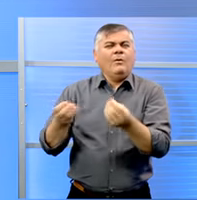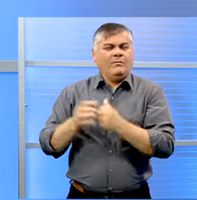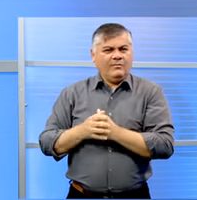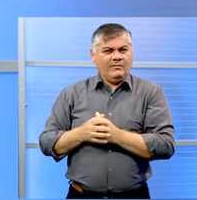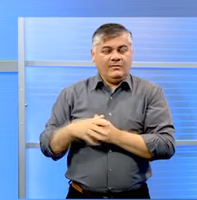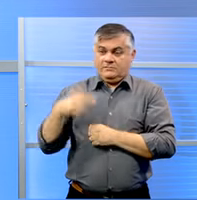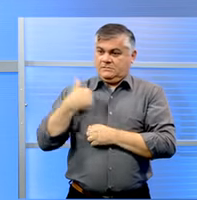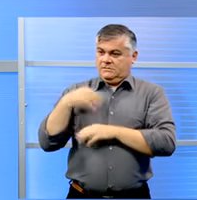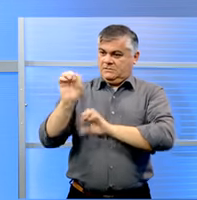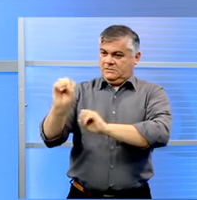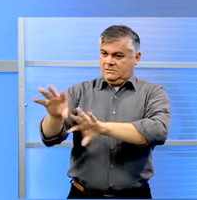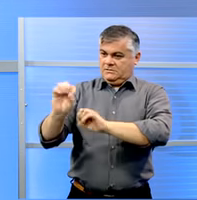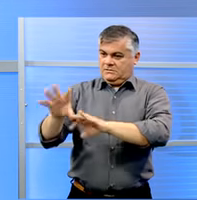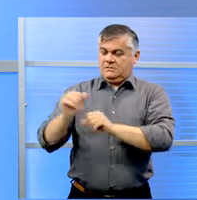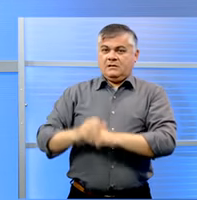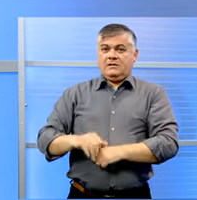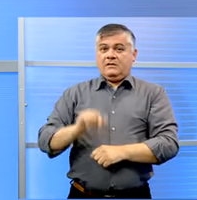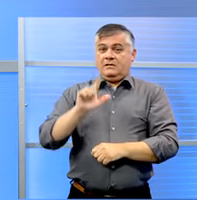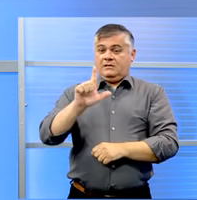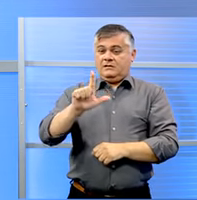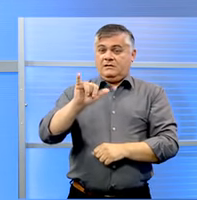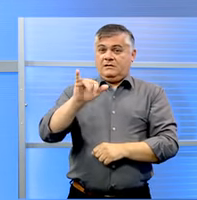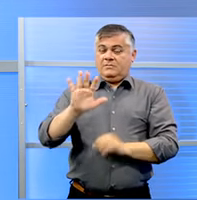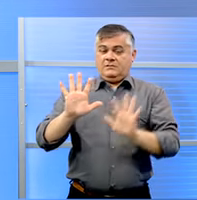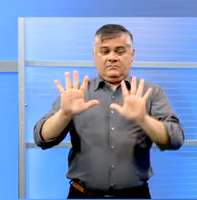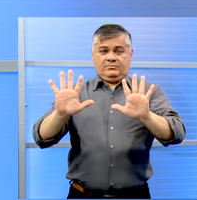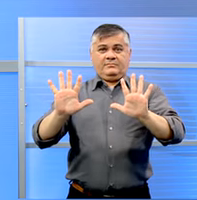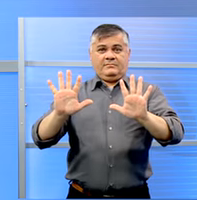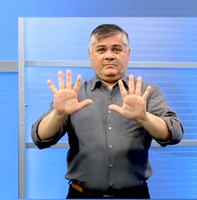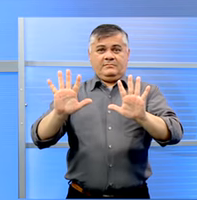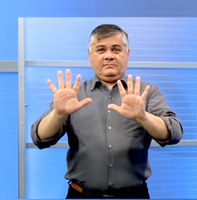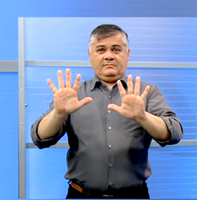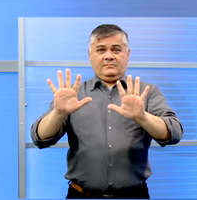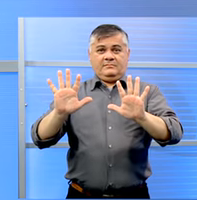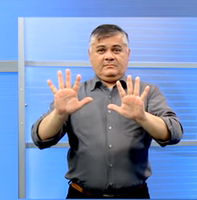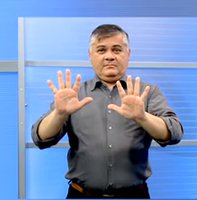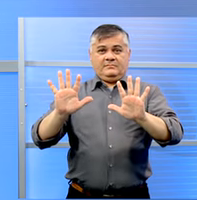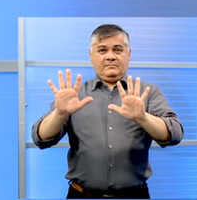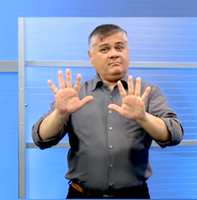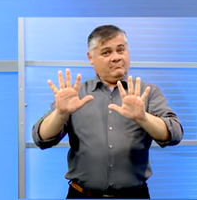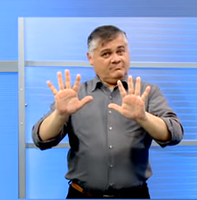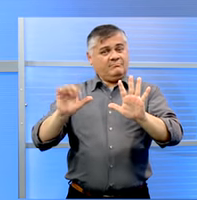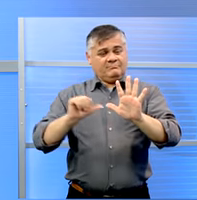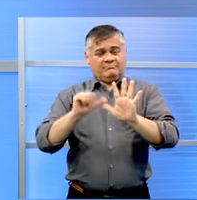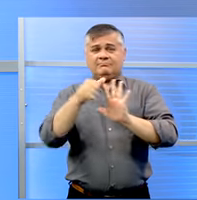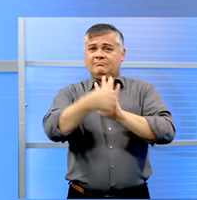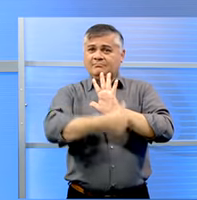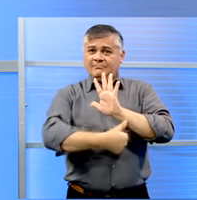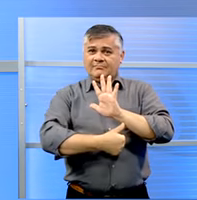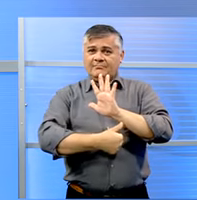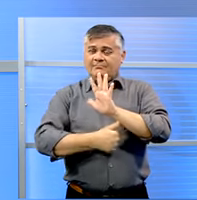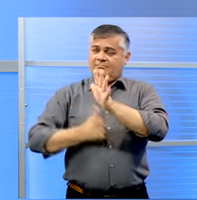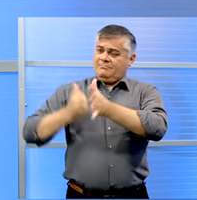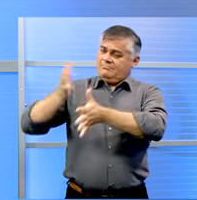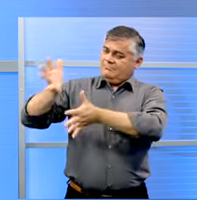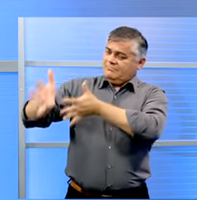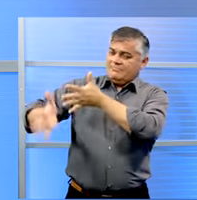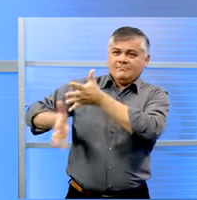hora que eu vou sinalizar Libras? Essa é a configuração de mão? A forma que a mão recebe?